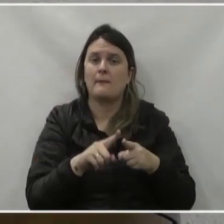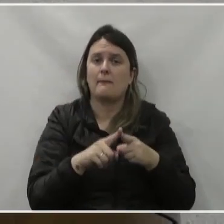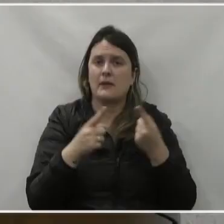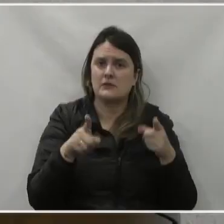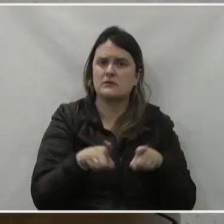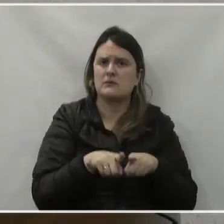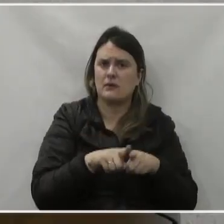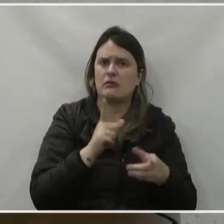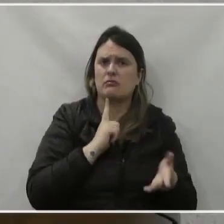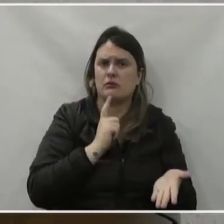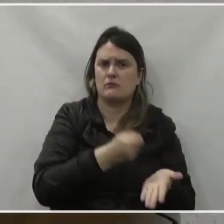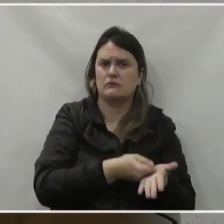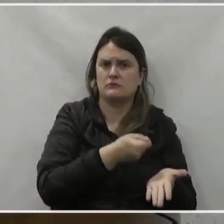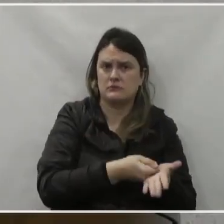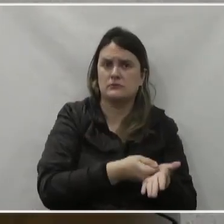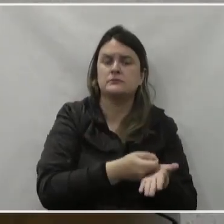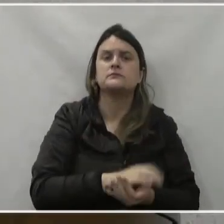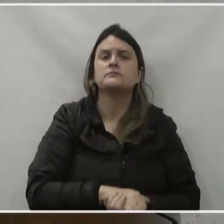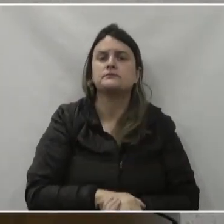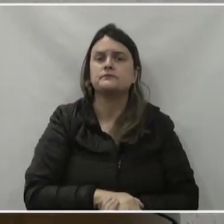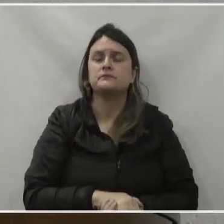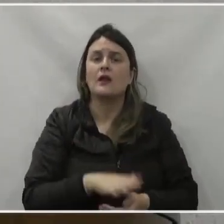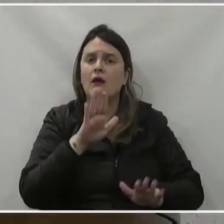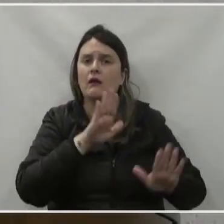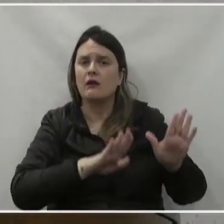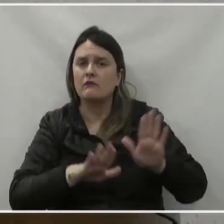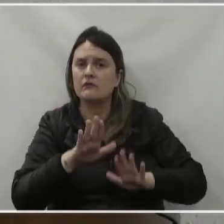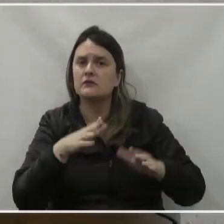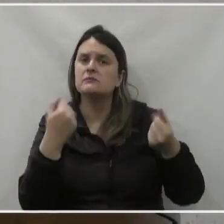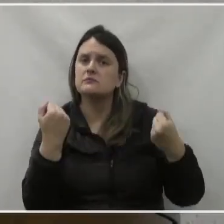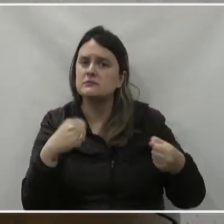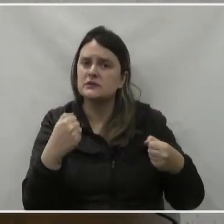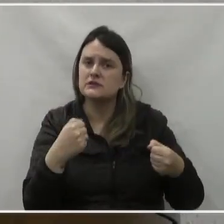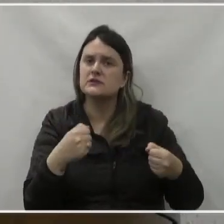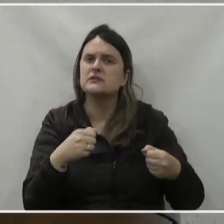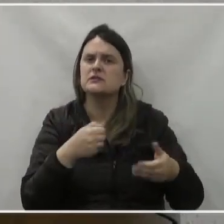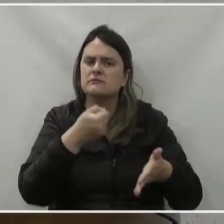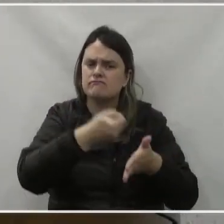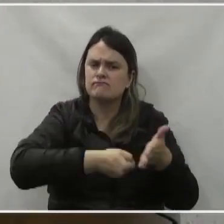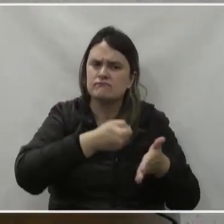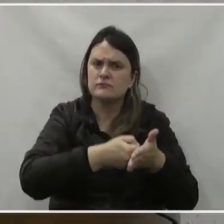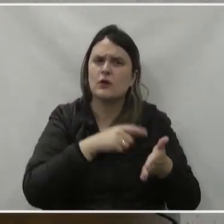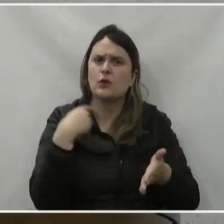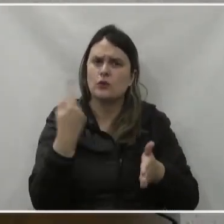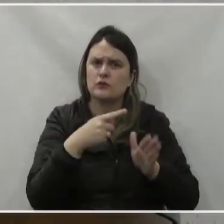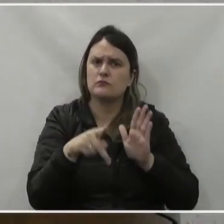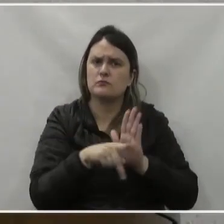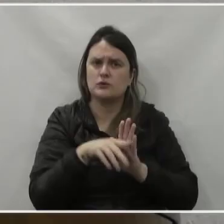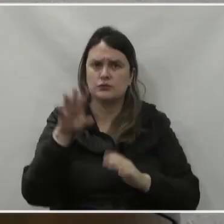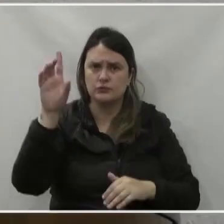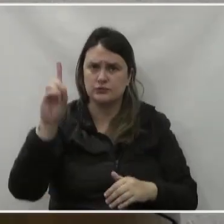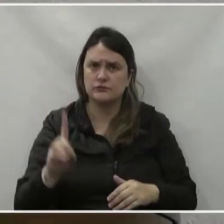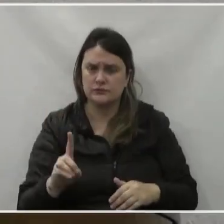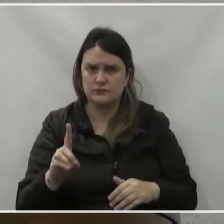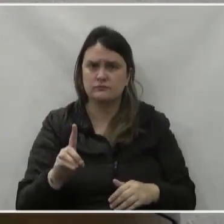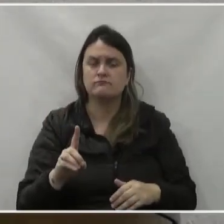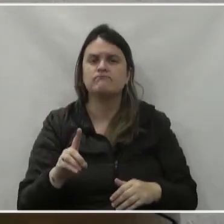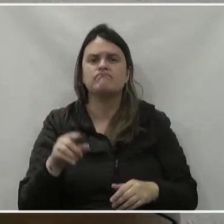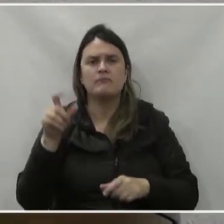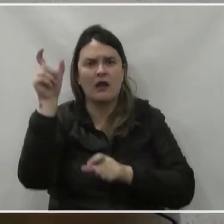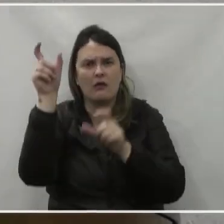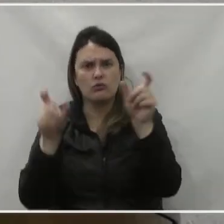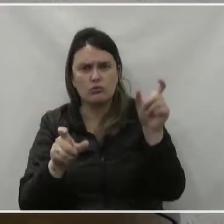têm deveres. E muitas vezes precisamos reivindicar os nossos próprios direitos. Atores